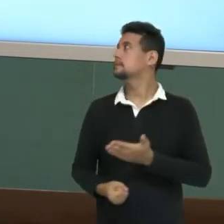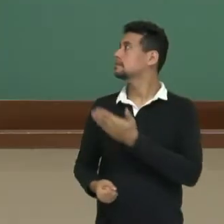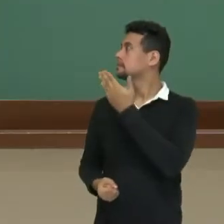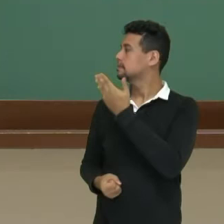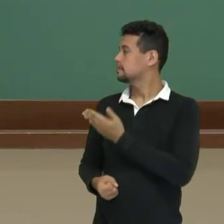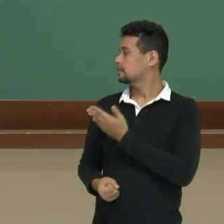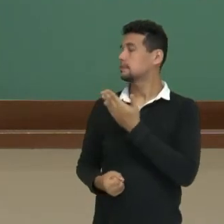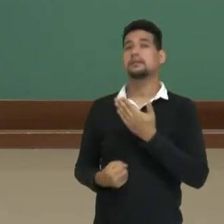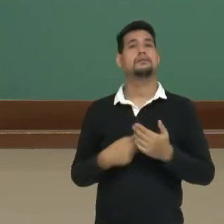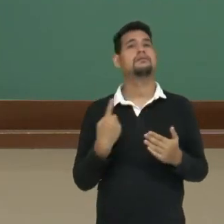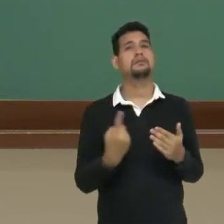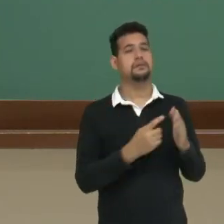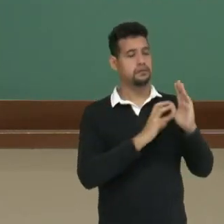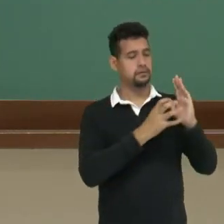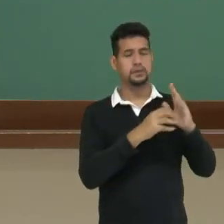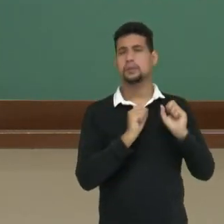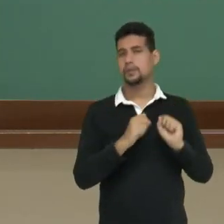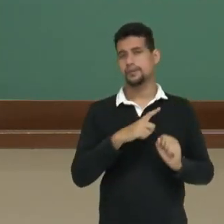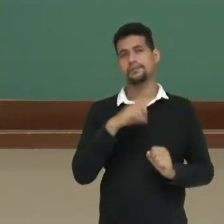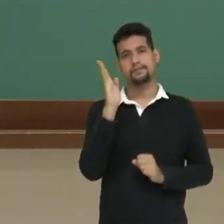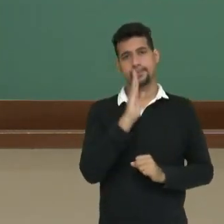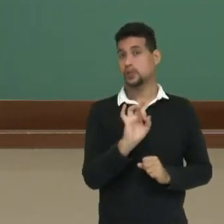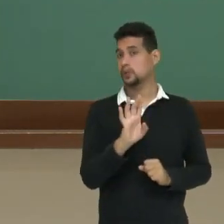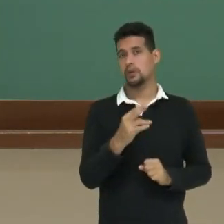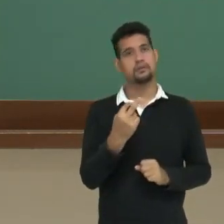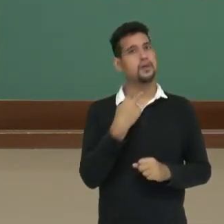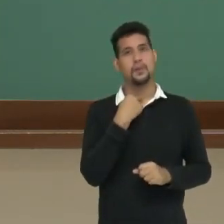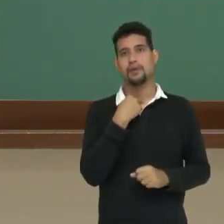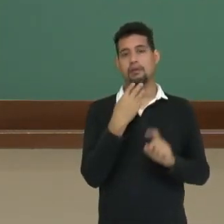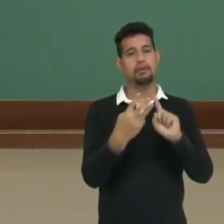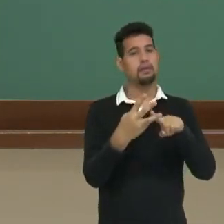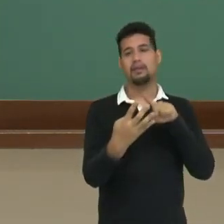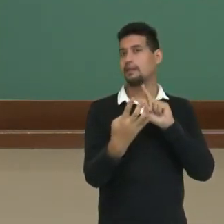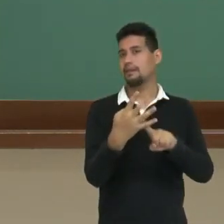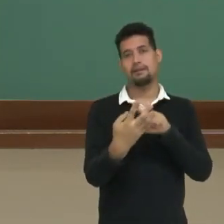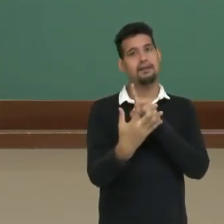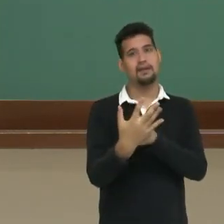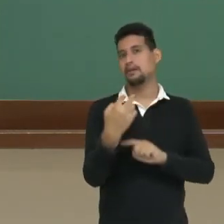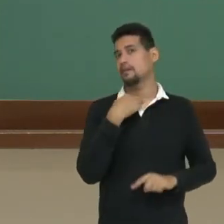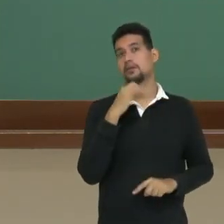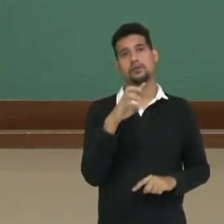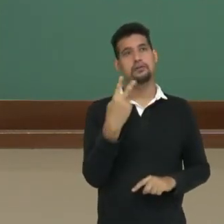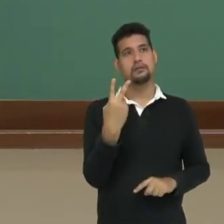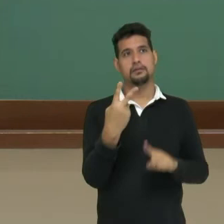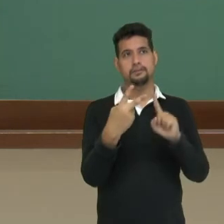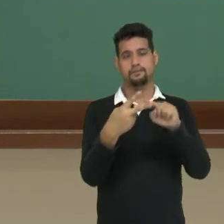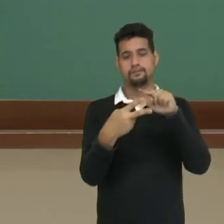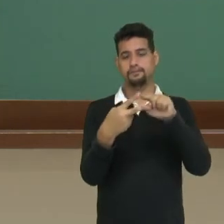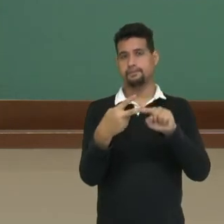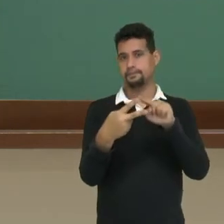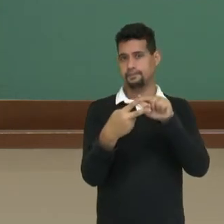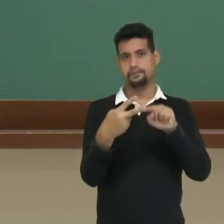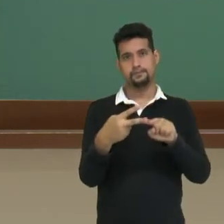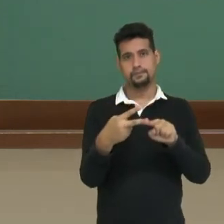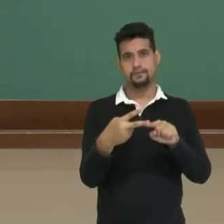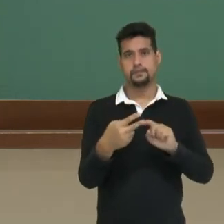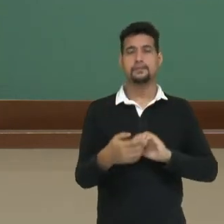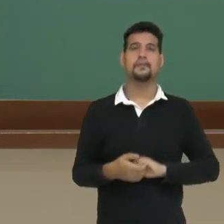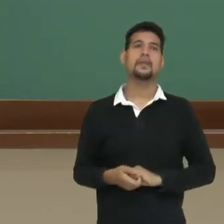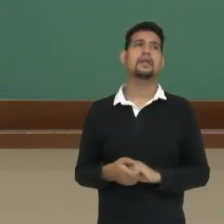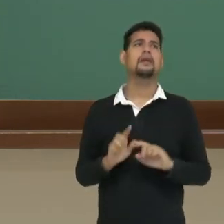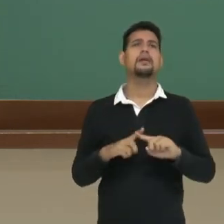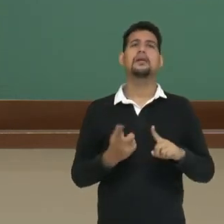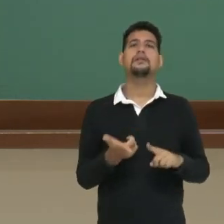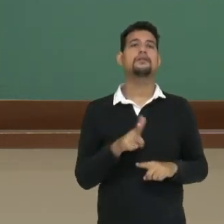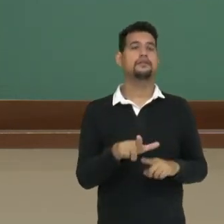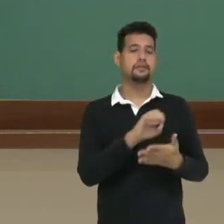eram os únicos partidos que poderiam existir no Brasil. Você não poderia ter outras opiniões político-partidárias no Brasil. Mas vamos para